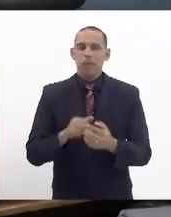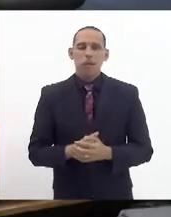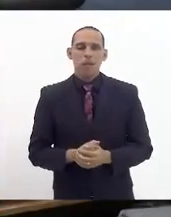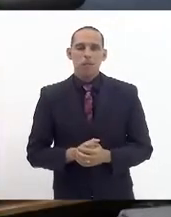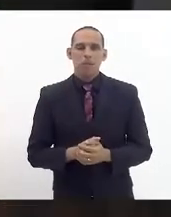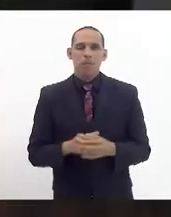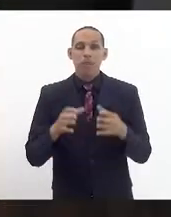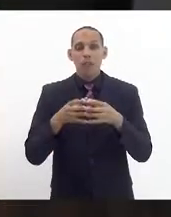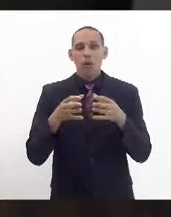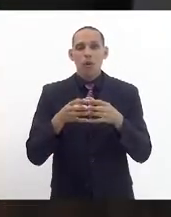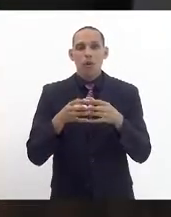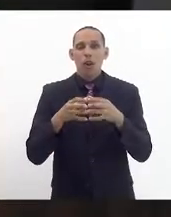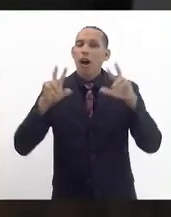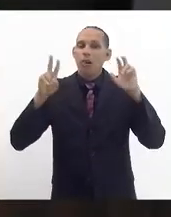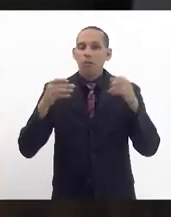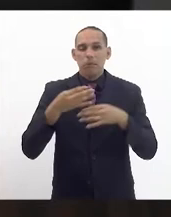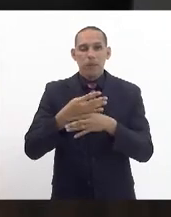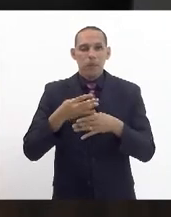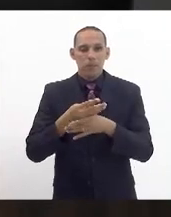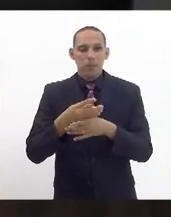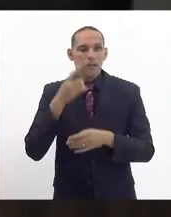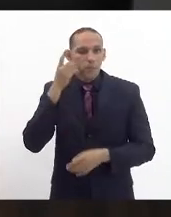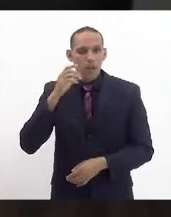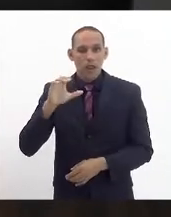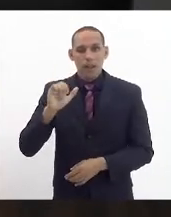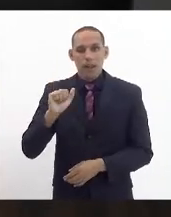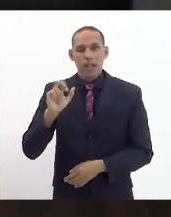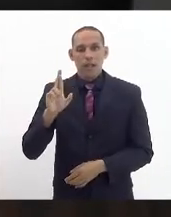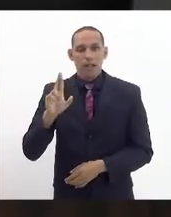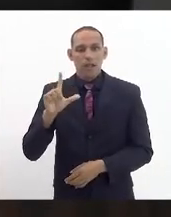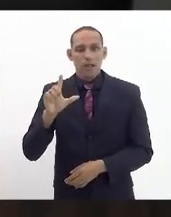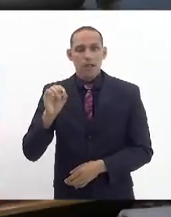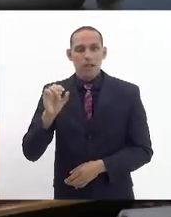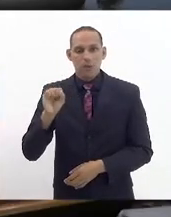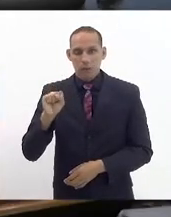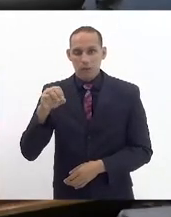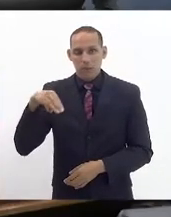Pela Comissão de Assuntos Municipais, deputado Carlos Macedo.